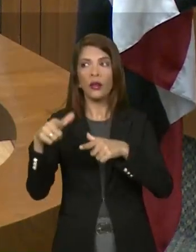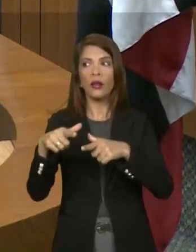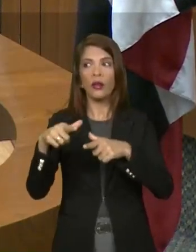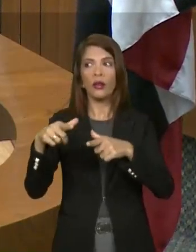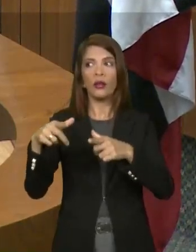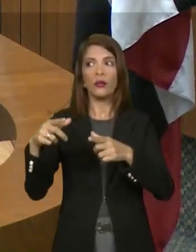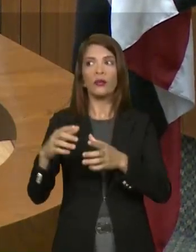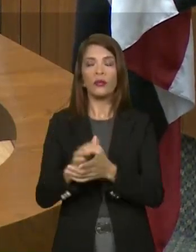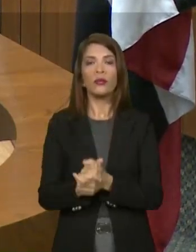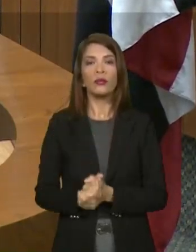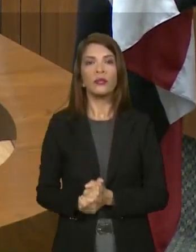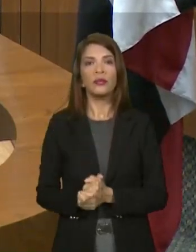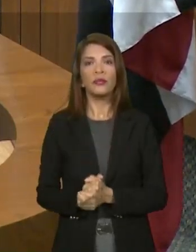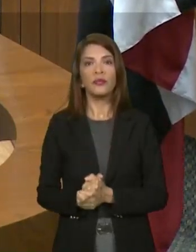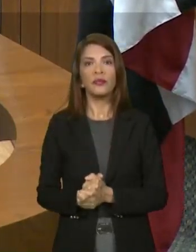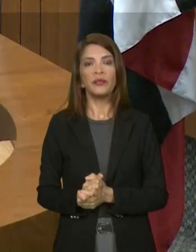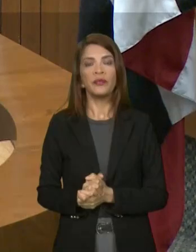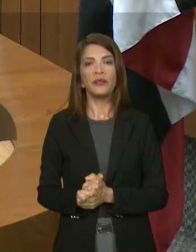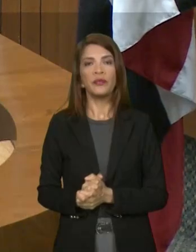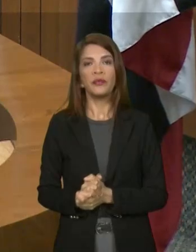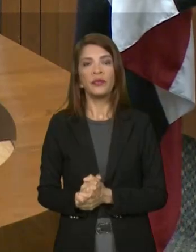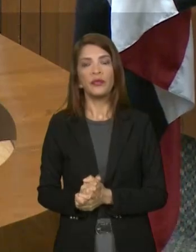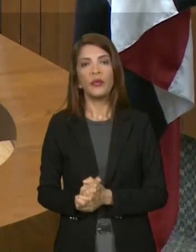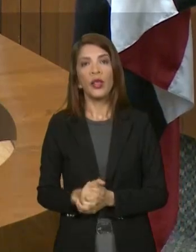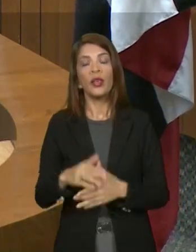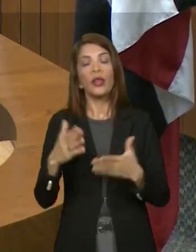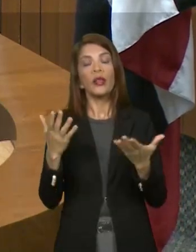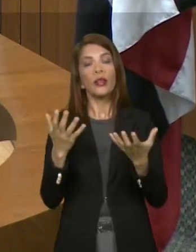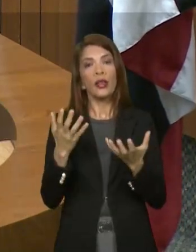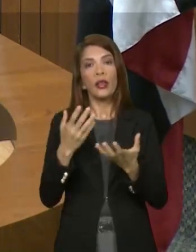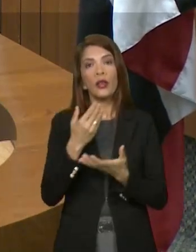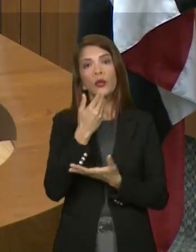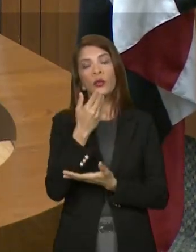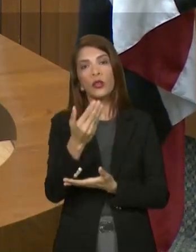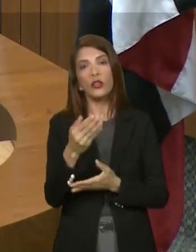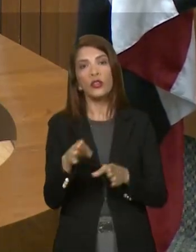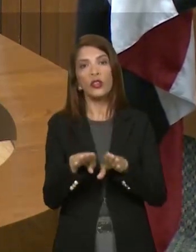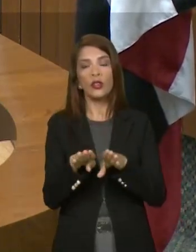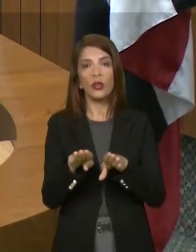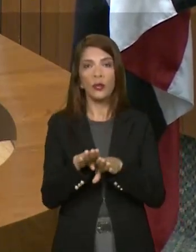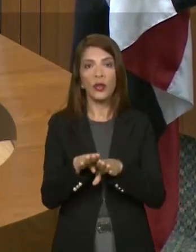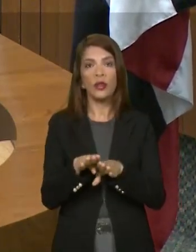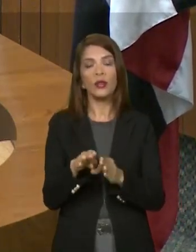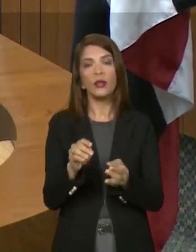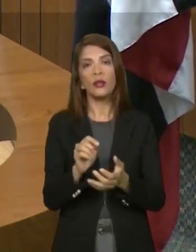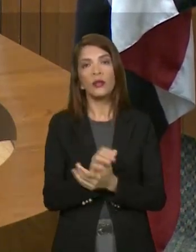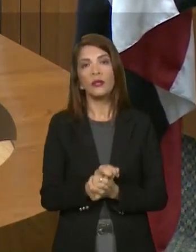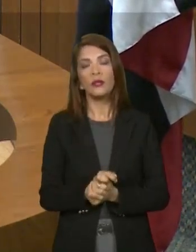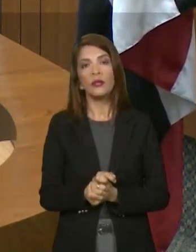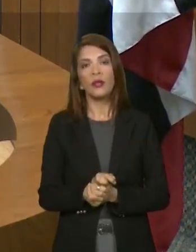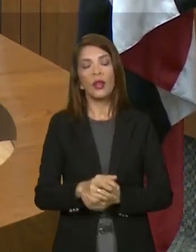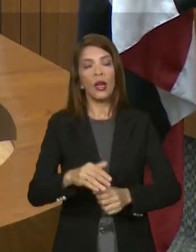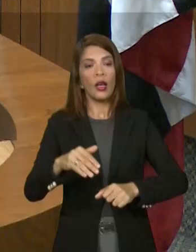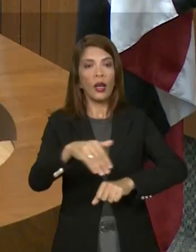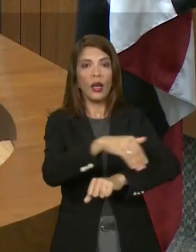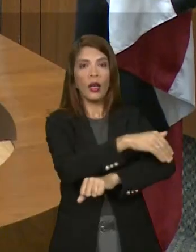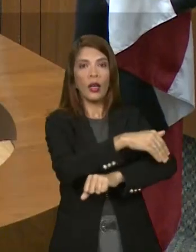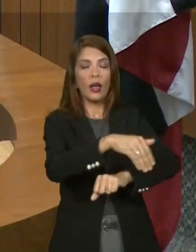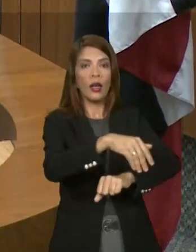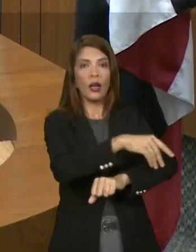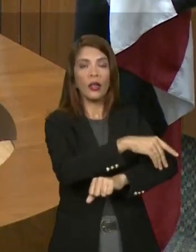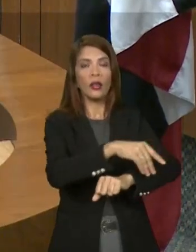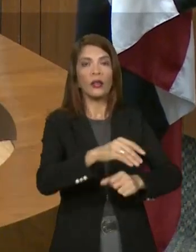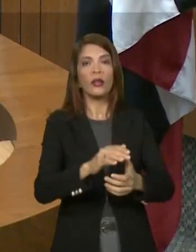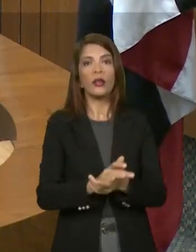criminalidade. Eu quero aqui solicitar, meu caro amigo Fred, aquela avenida Lorival